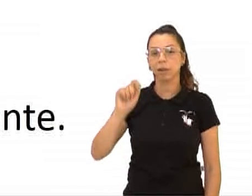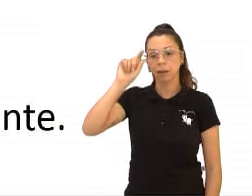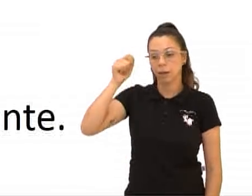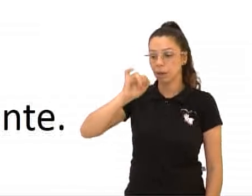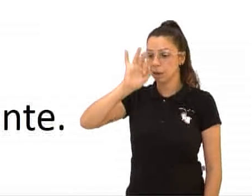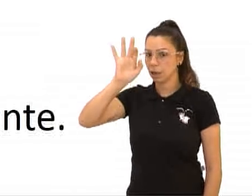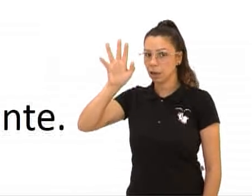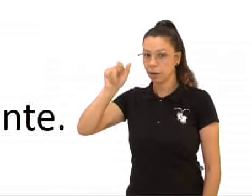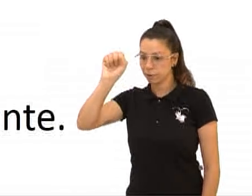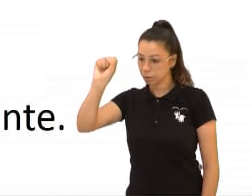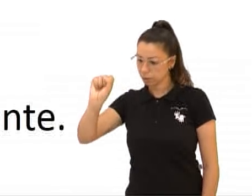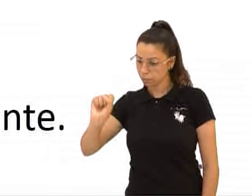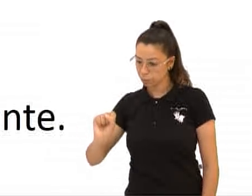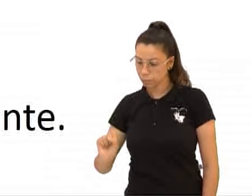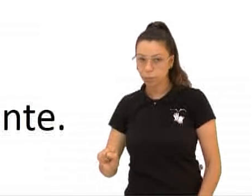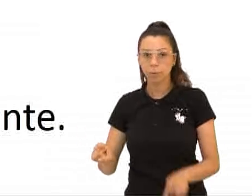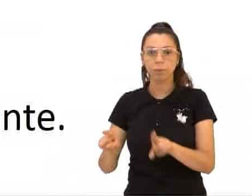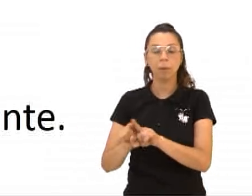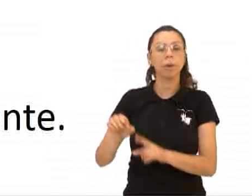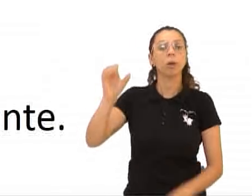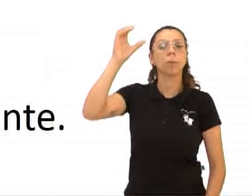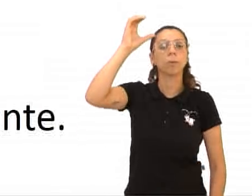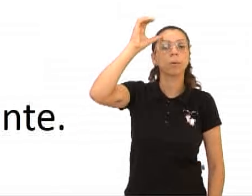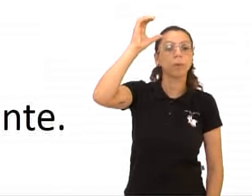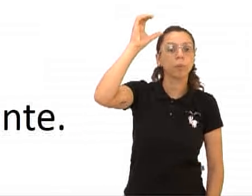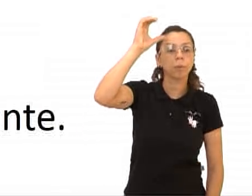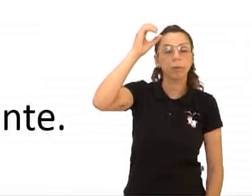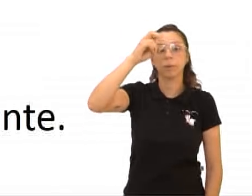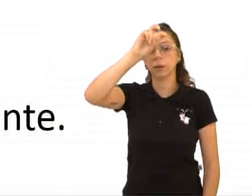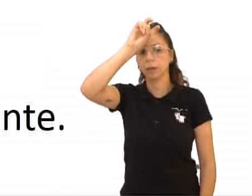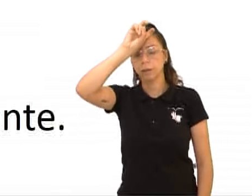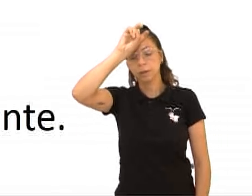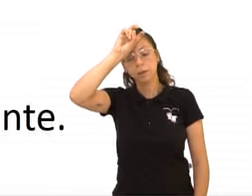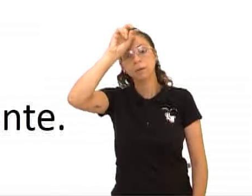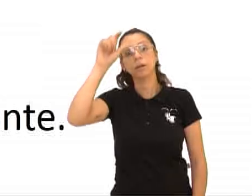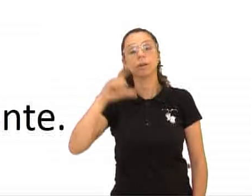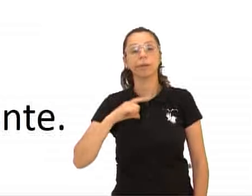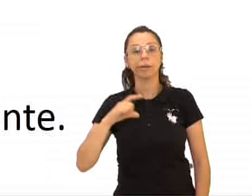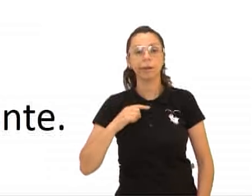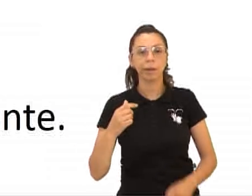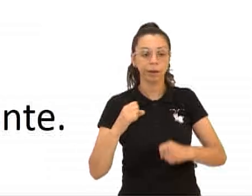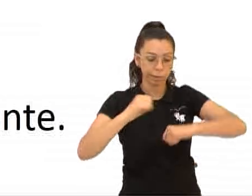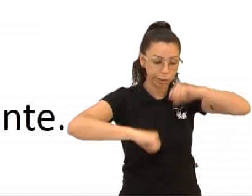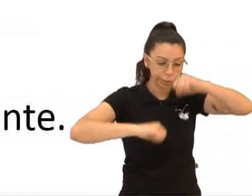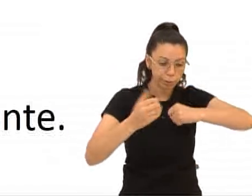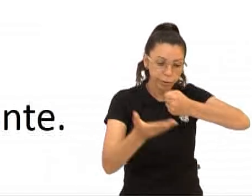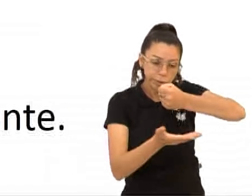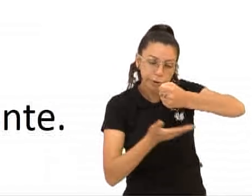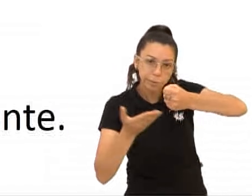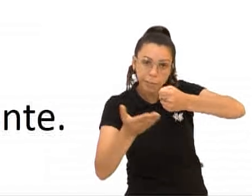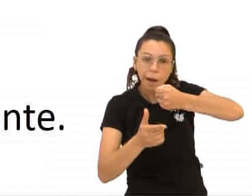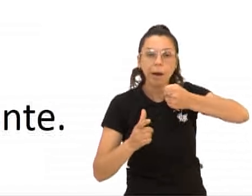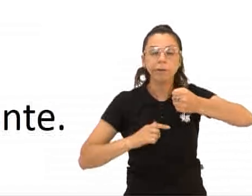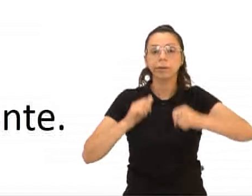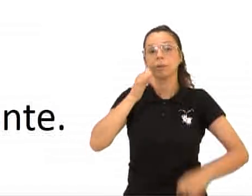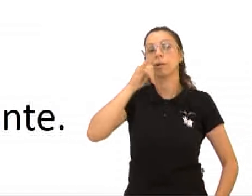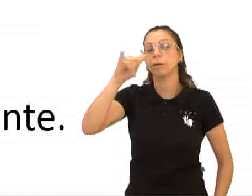República Democrática do Congo, que abrigam as indústrias de base, siderurgia, metalúrgica, usina hidrelétrica,